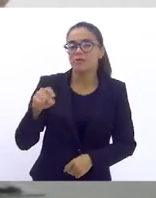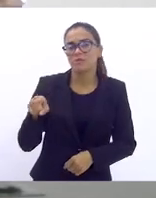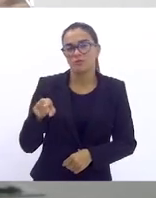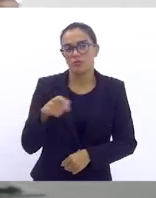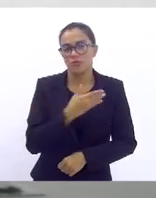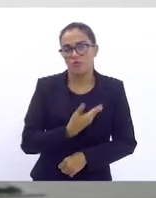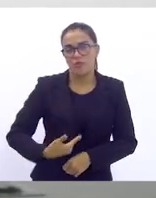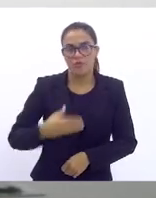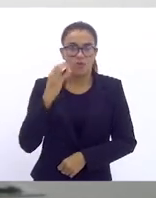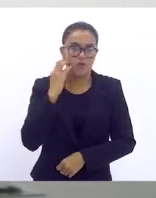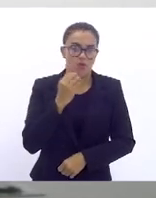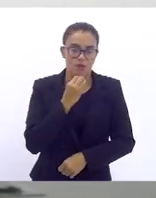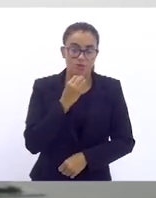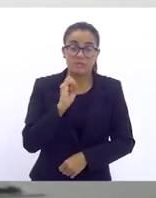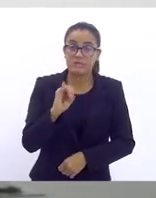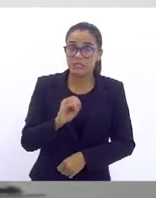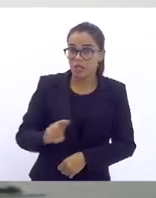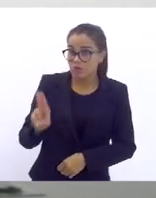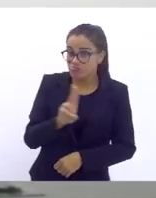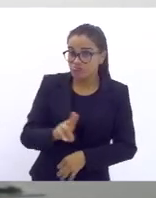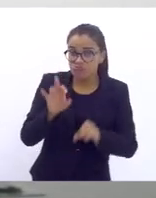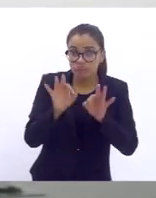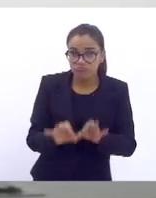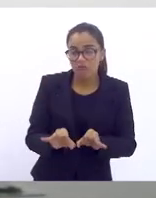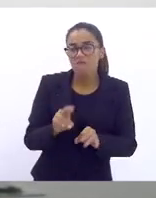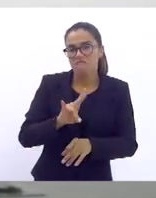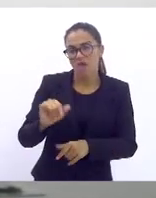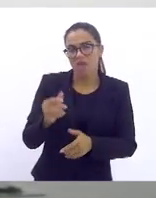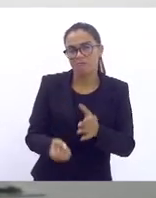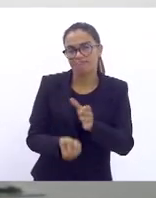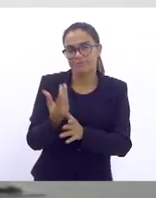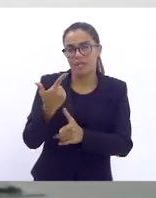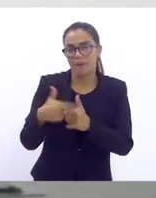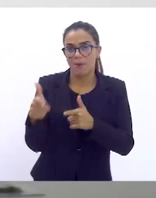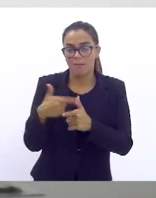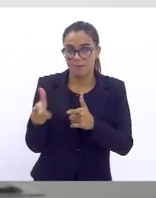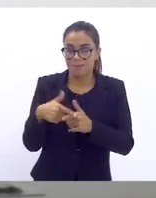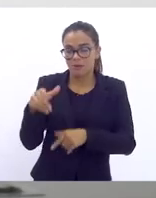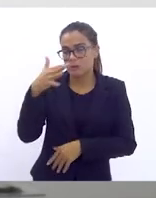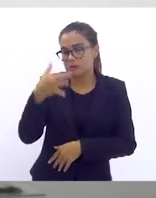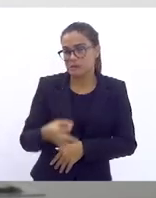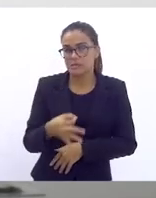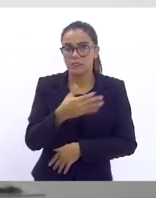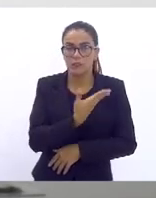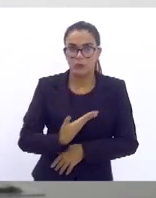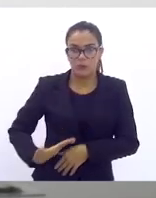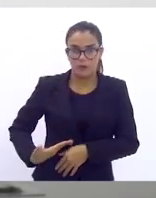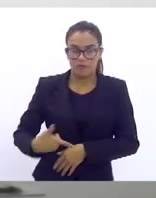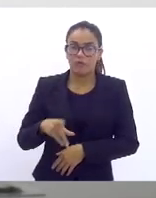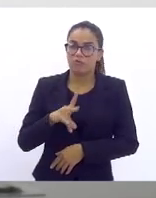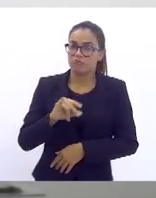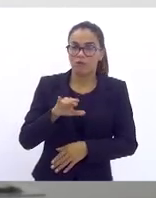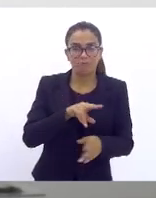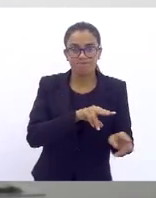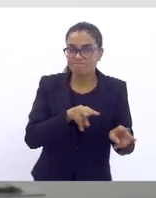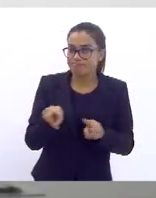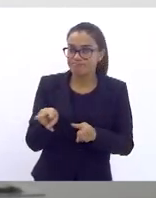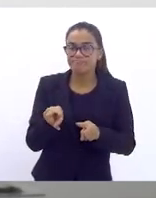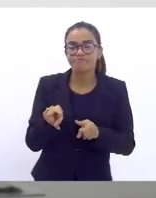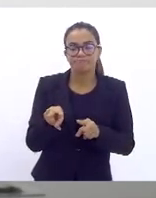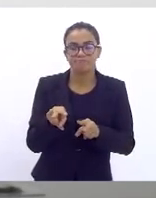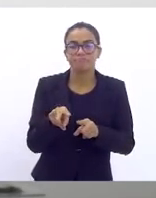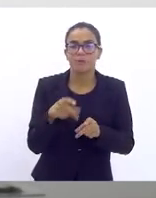que se não usar direito a gente a gente tem problema mas eu tenho certeza que o governo tá com a atenção voltada para essa questão